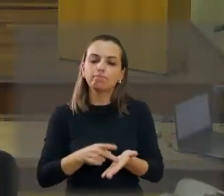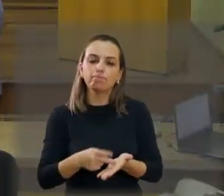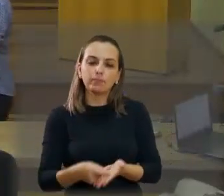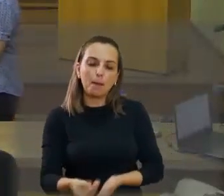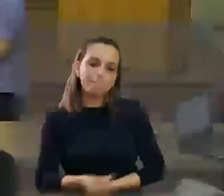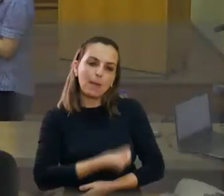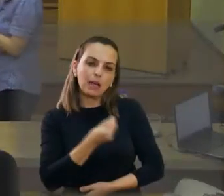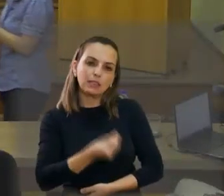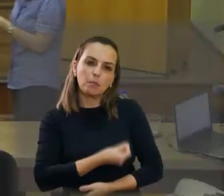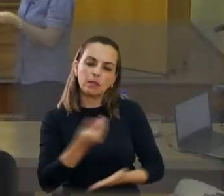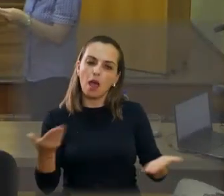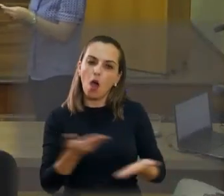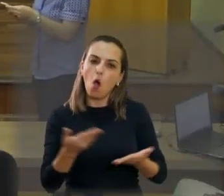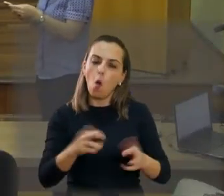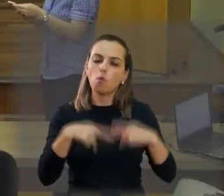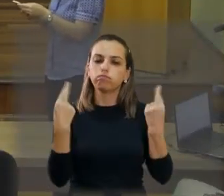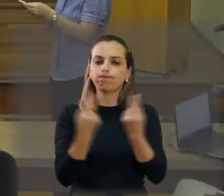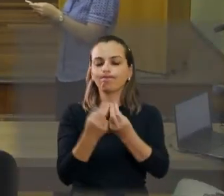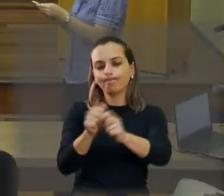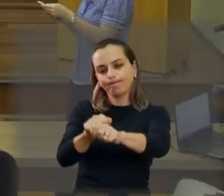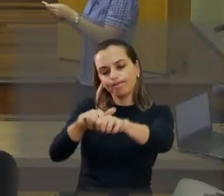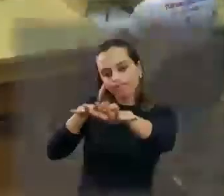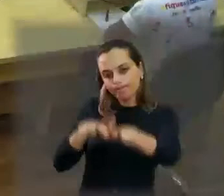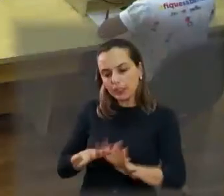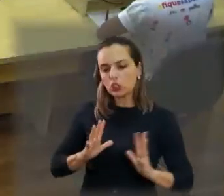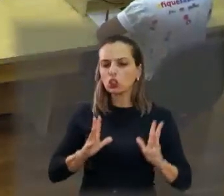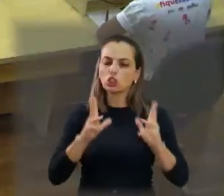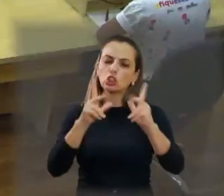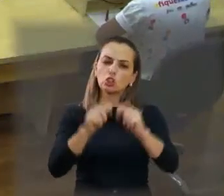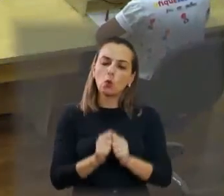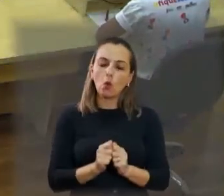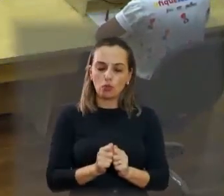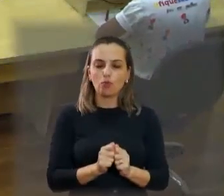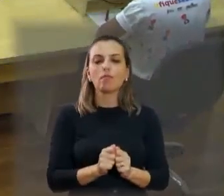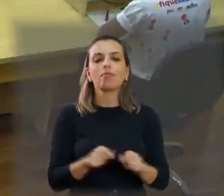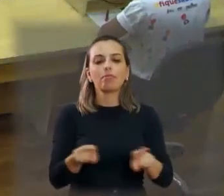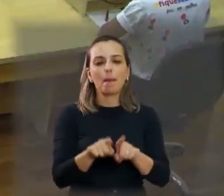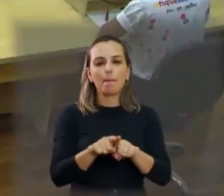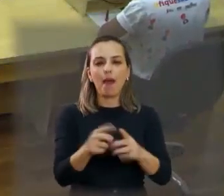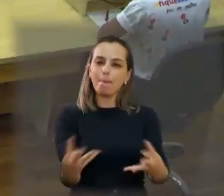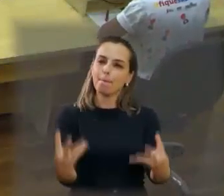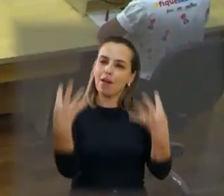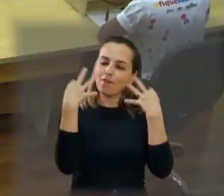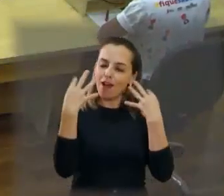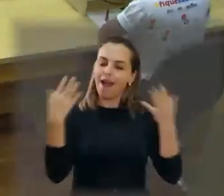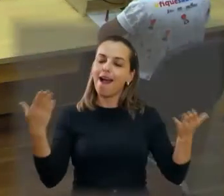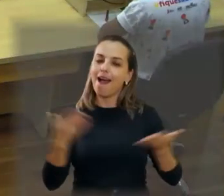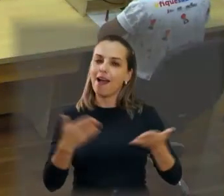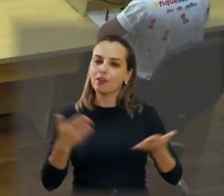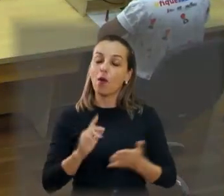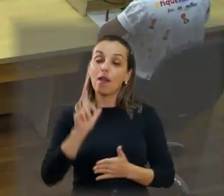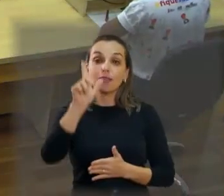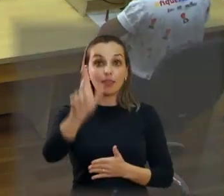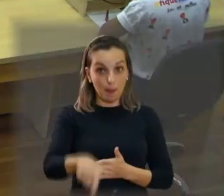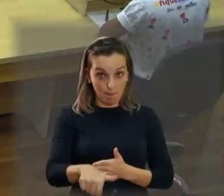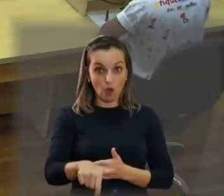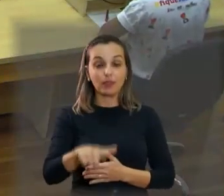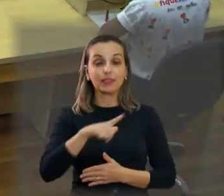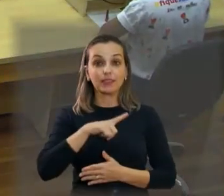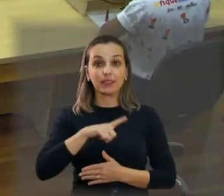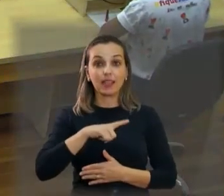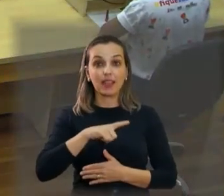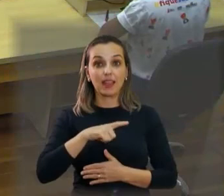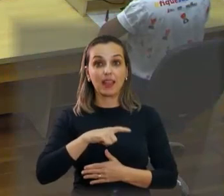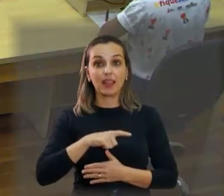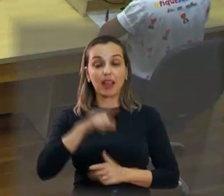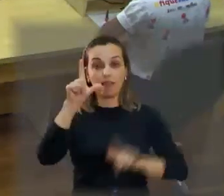doutora Ademir, coronel João Alberto, Marcos, Haroldo e todos que acompanharam nossa audiência pública. Logo mais, sai também uma matéria